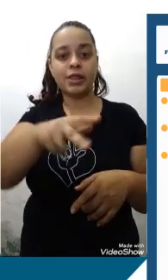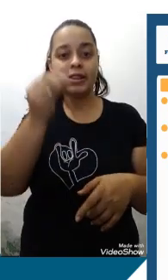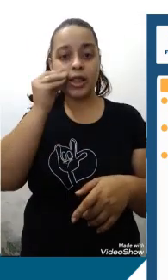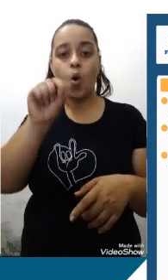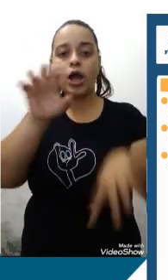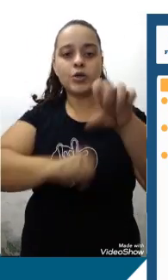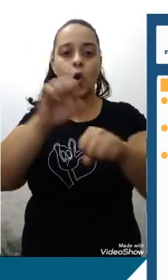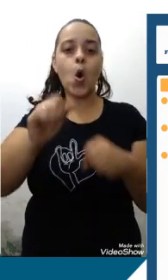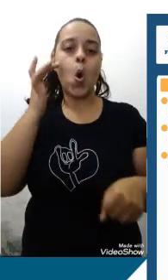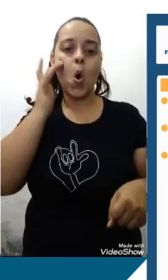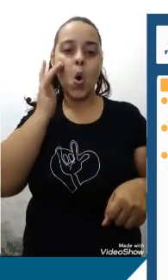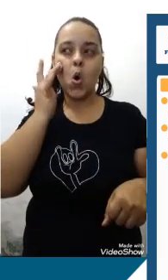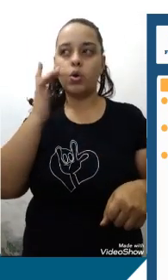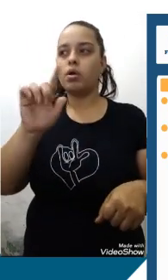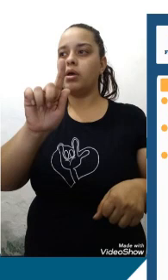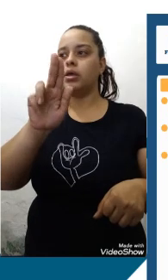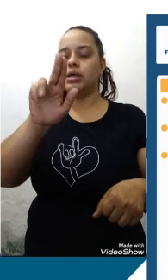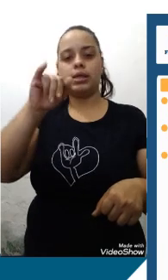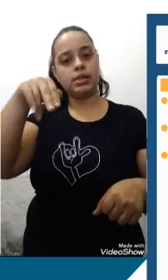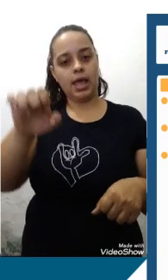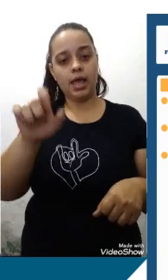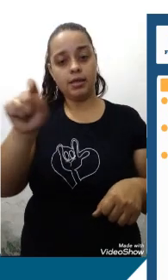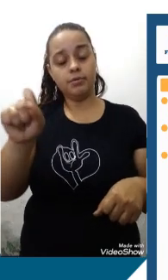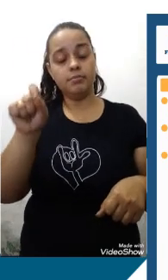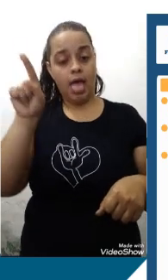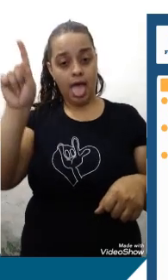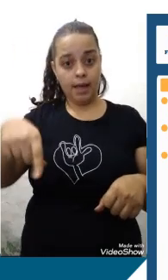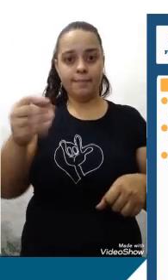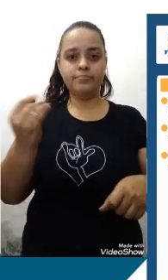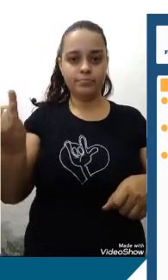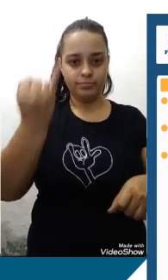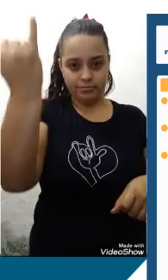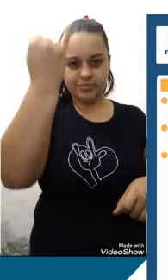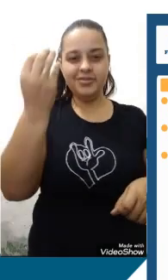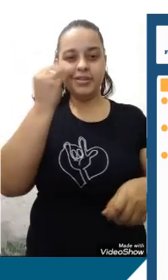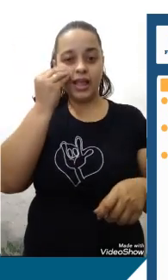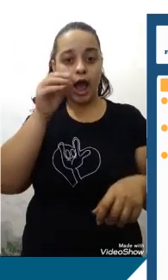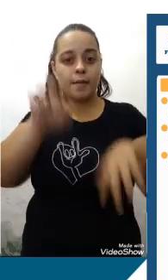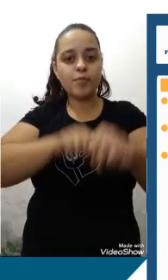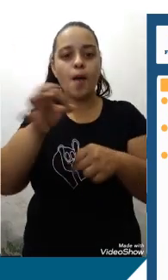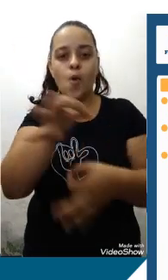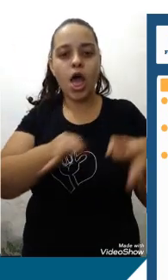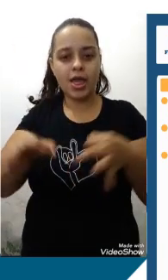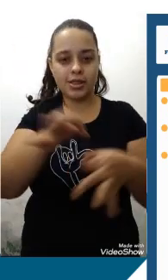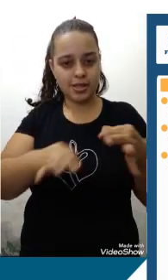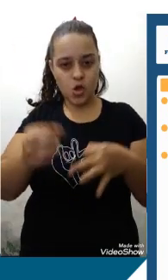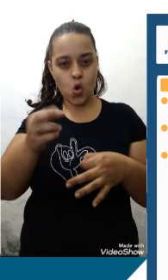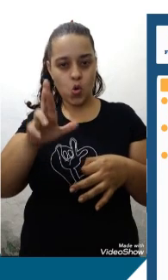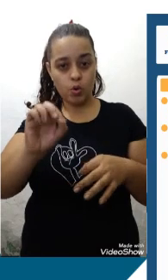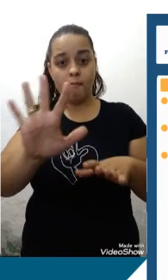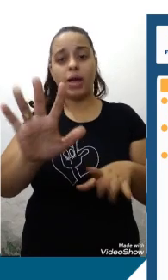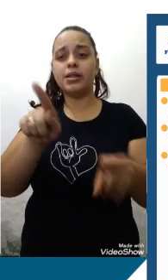o ouro da Guiné. O ouro era um produto muito importante para os portugueses, que precisavam dele para cunhar as moedas, mas era também